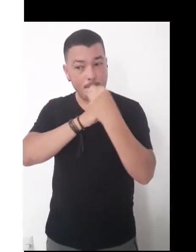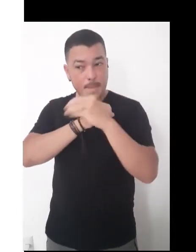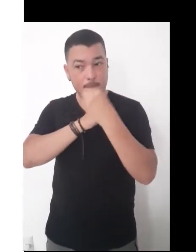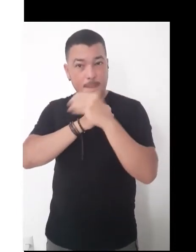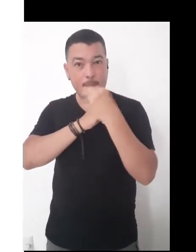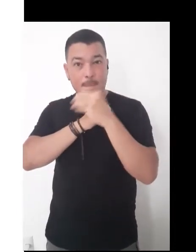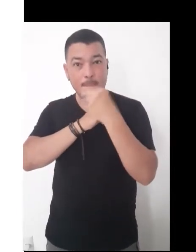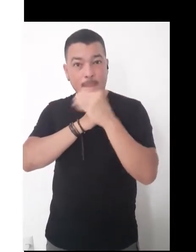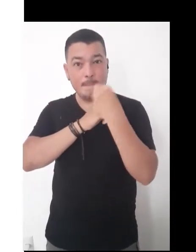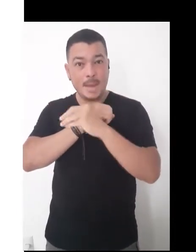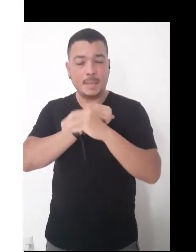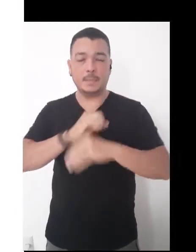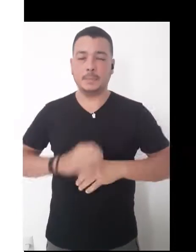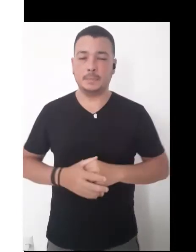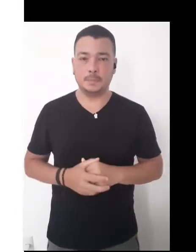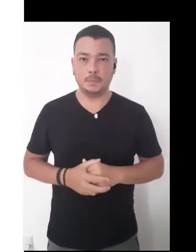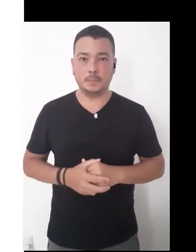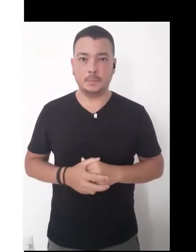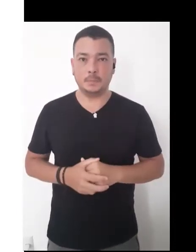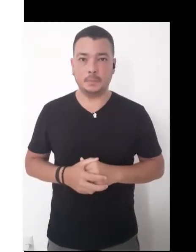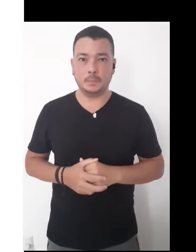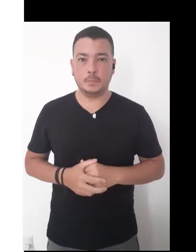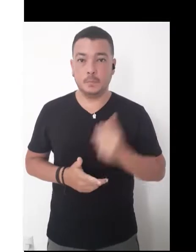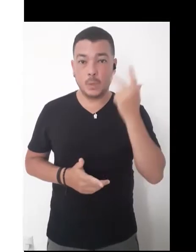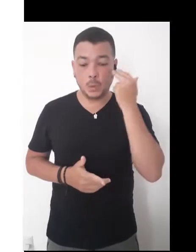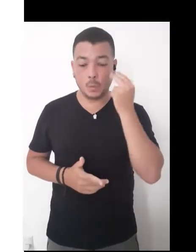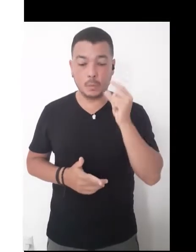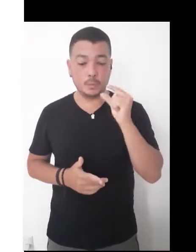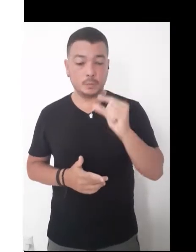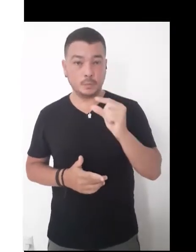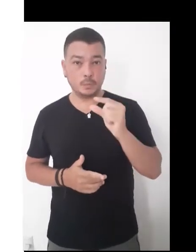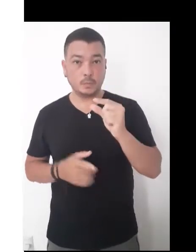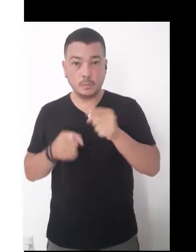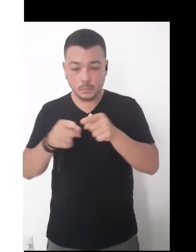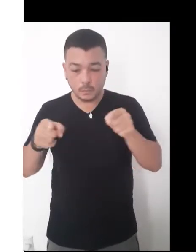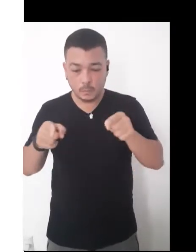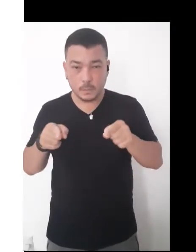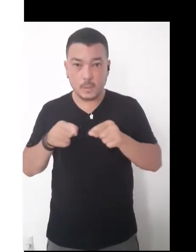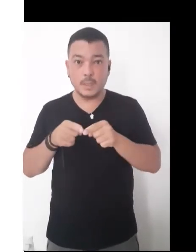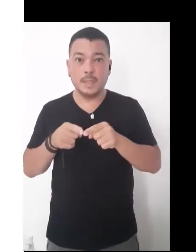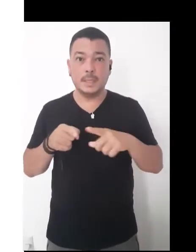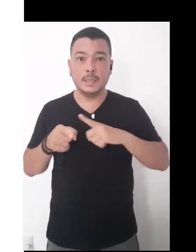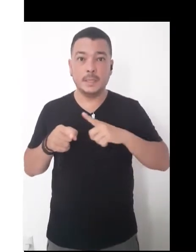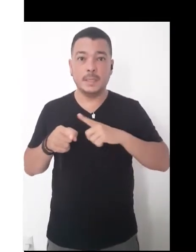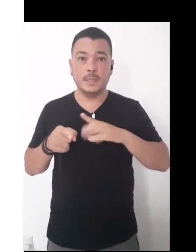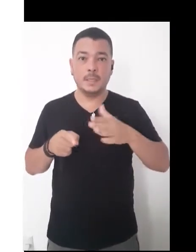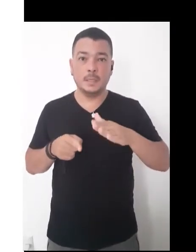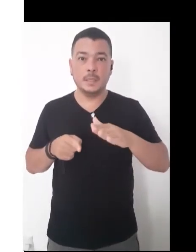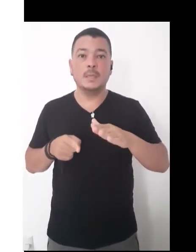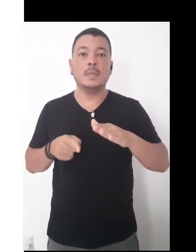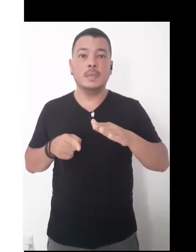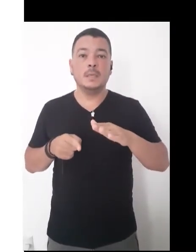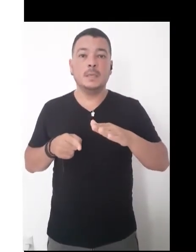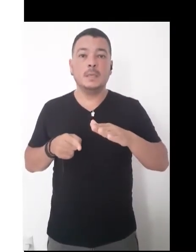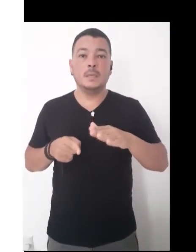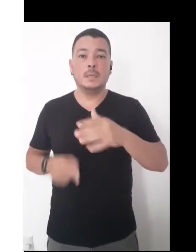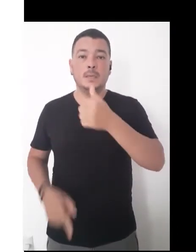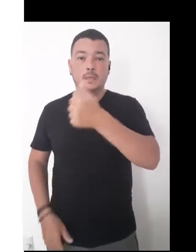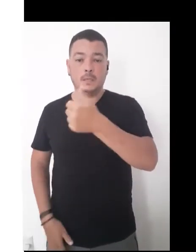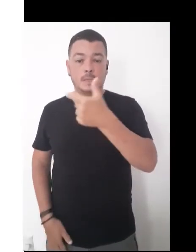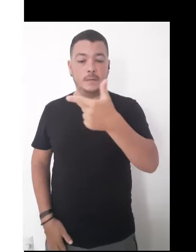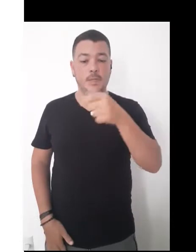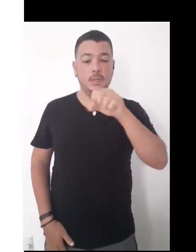né? E o tamanho comum, ou seja, a densidade, o espaço de armazenamento que a gente tinha era na faixa dos 128